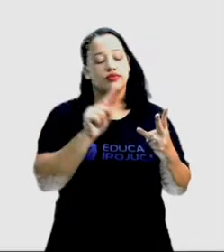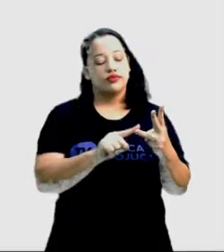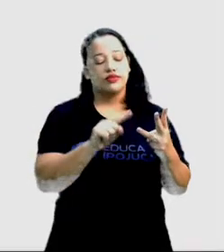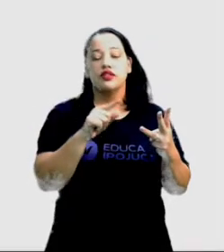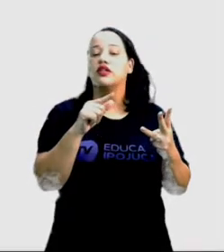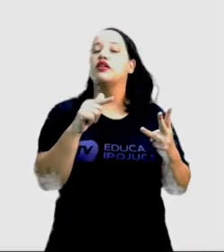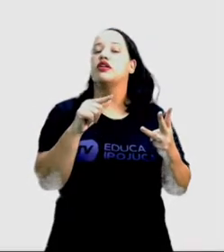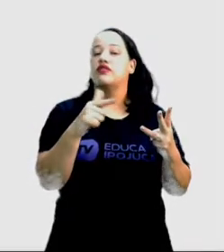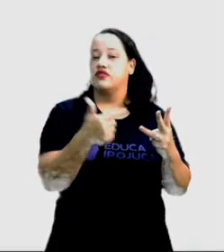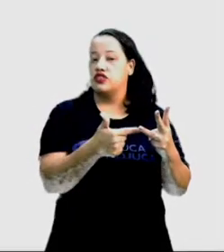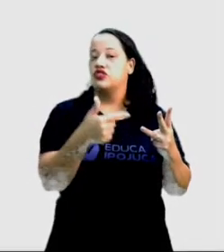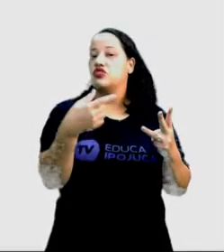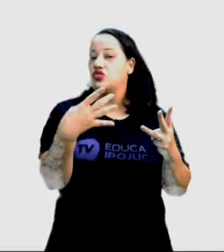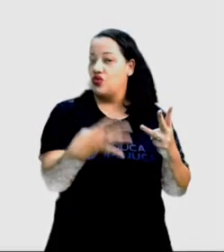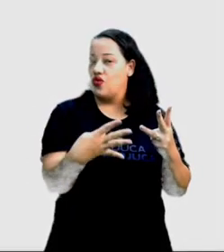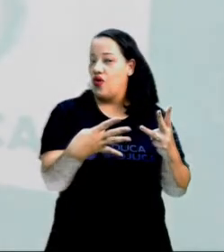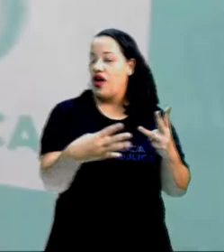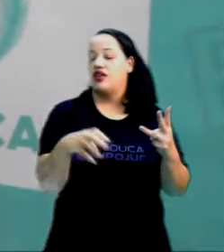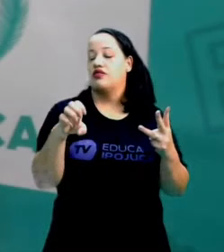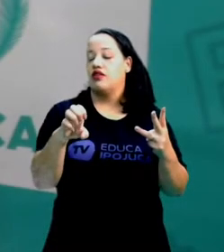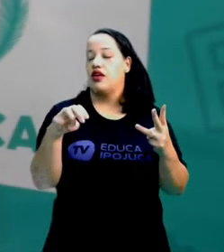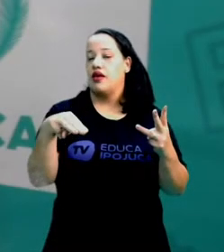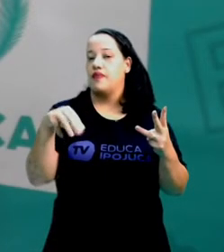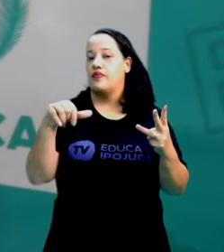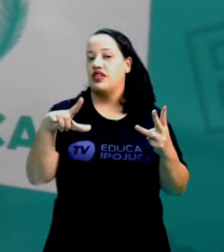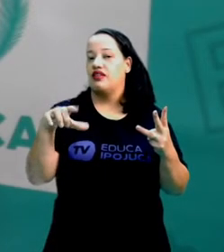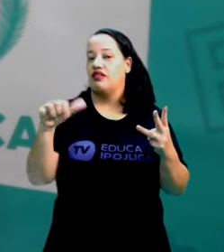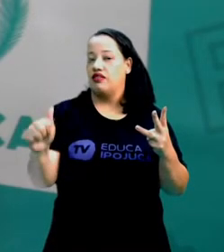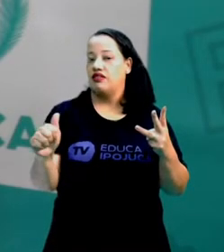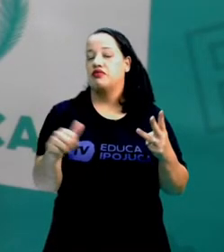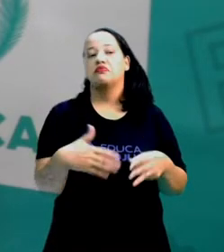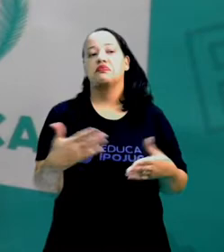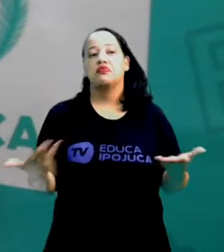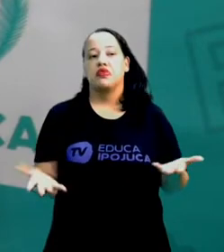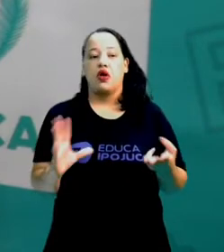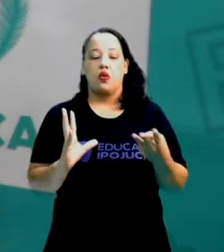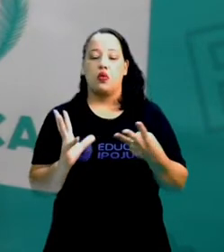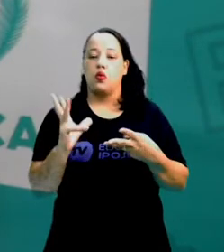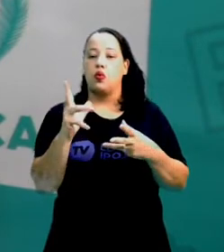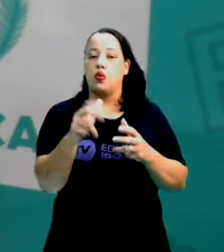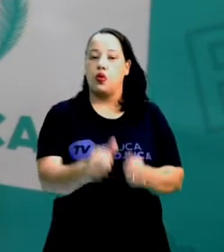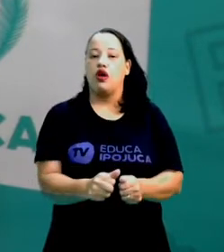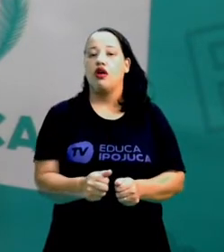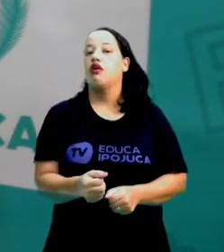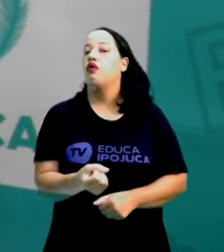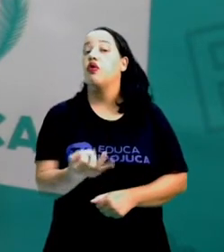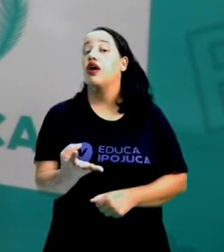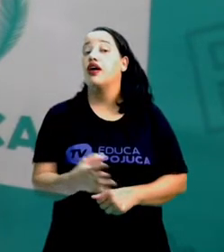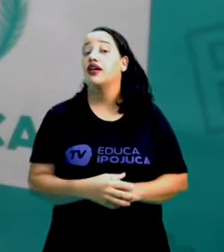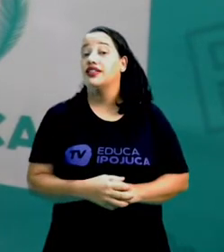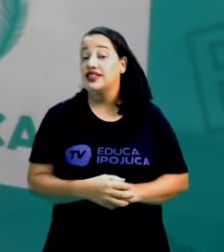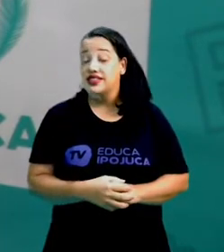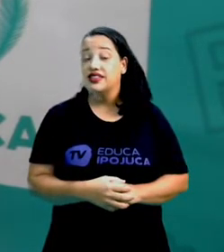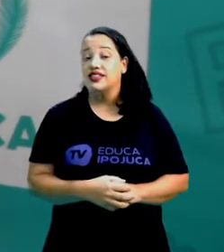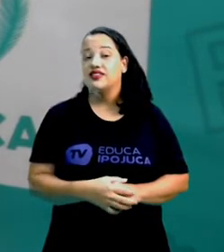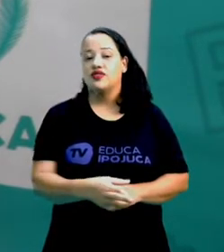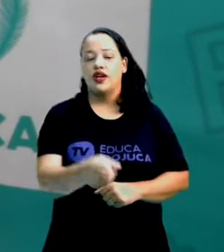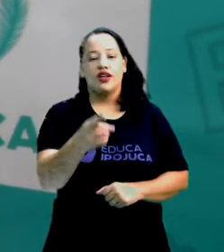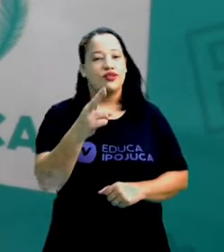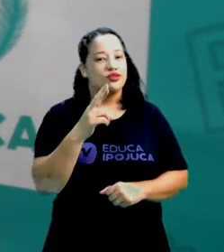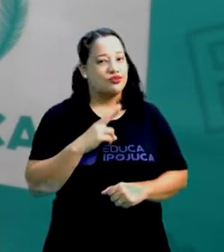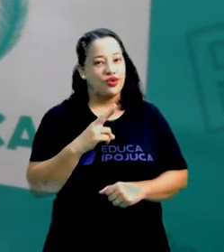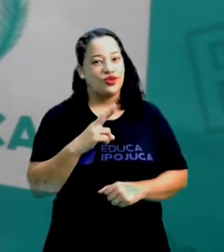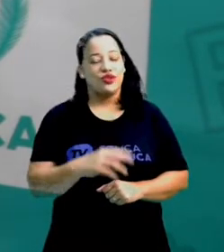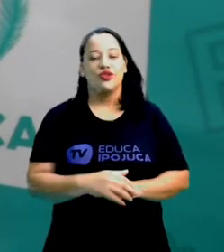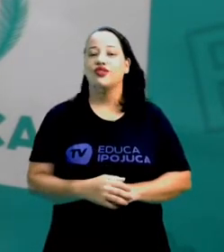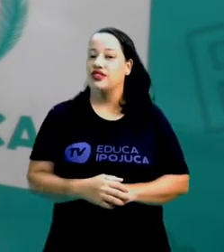Emília cortou. E aí, quantos corações no total? Bom, se vocês responderam